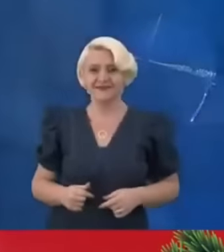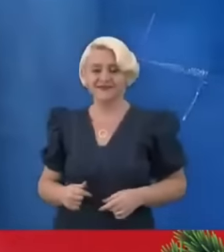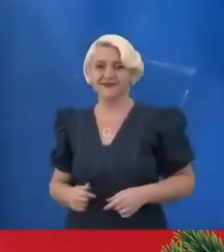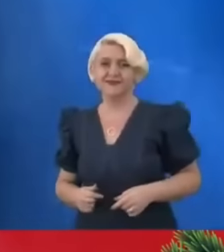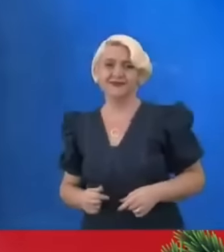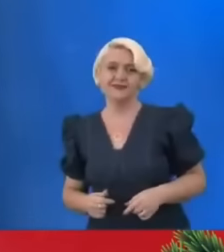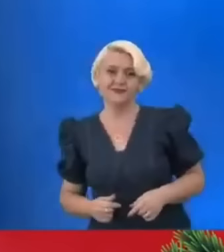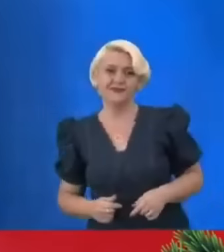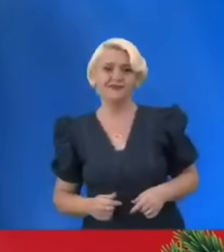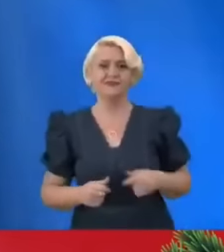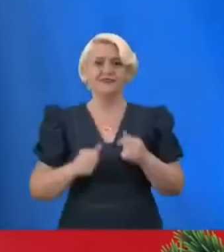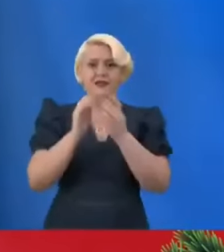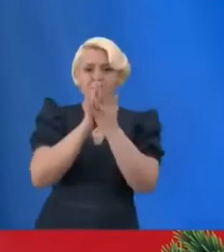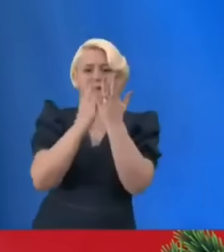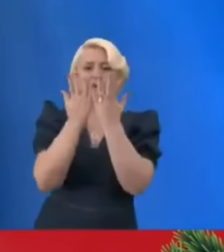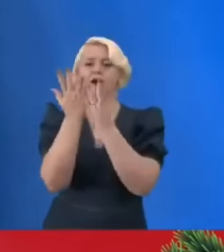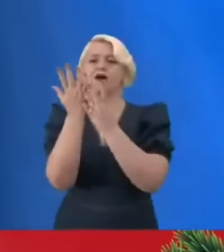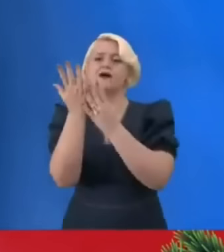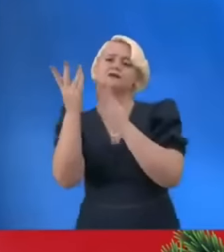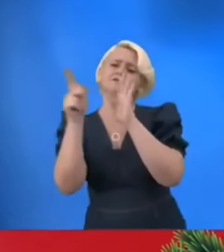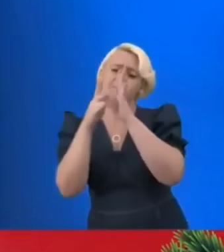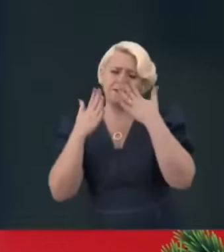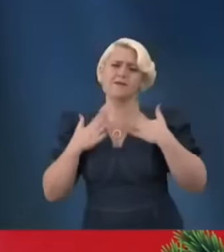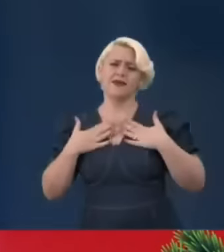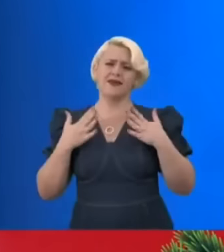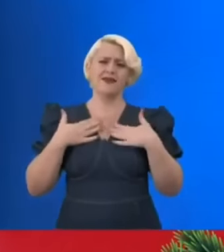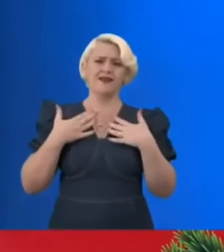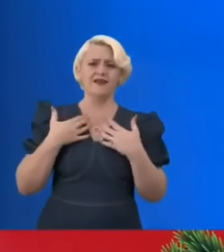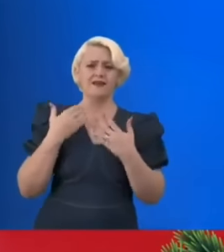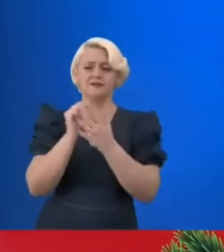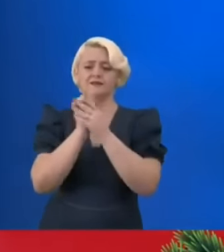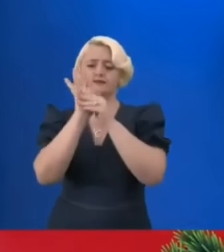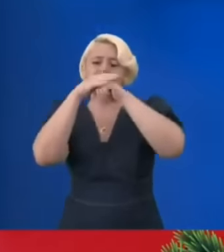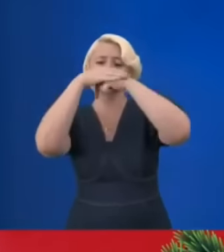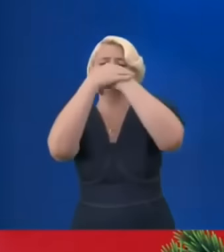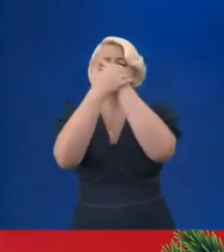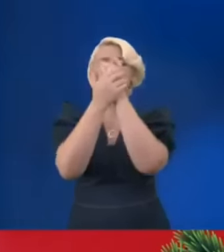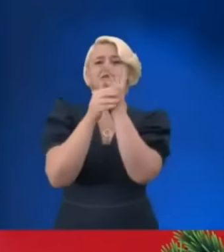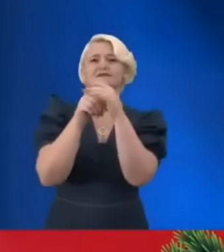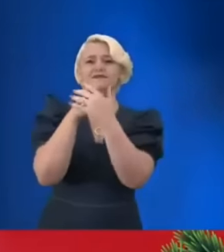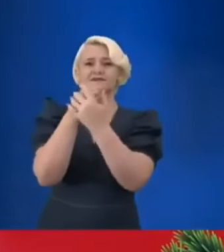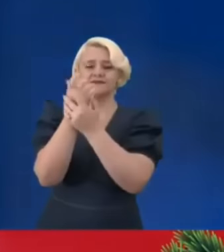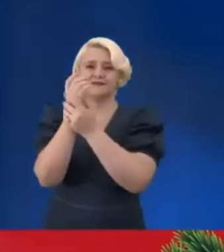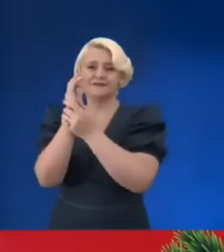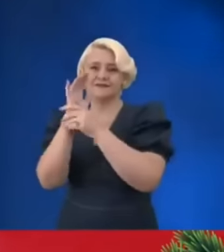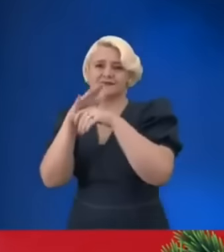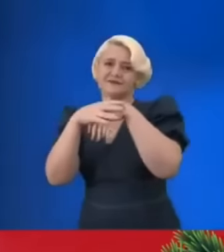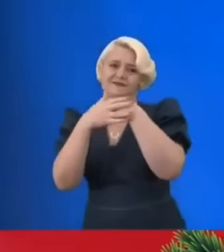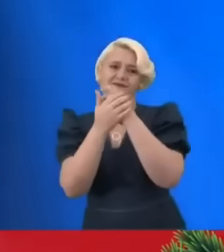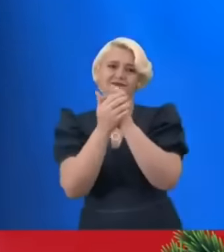São minhas tuas mãos, essas mãos que as minhas mãos apagaram.